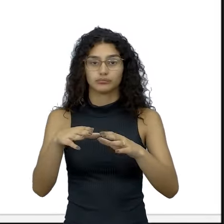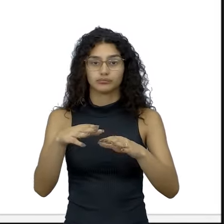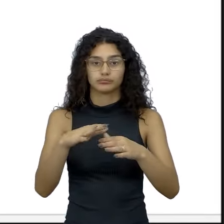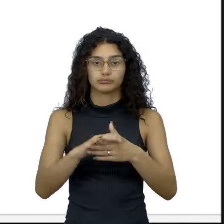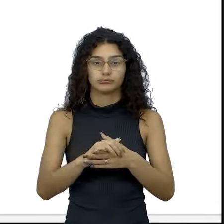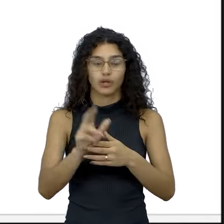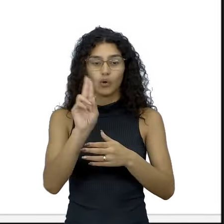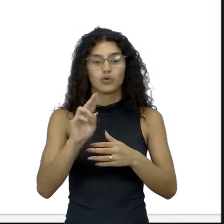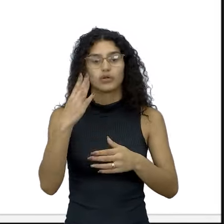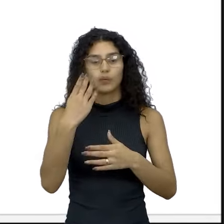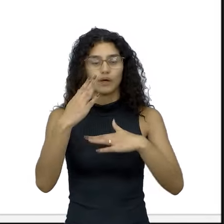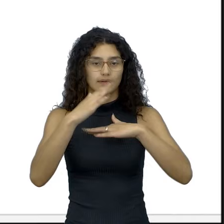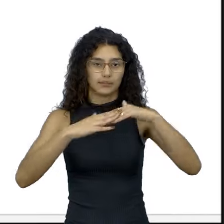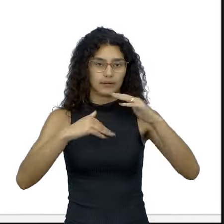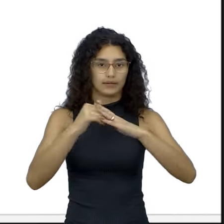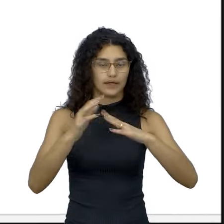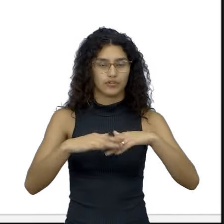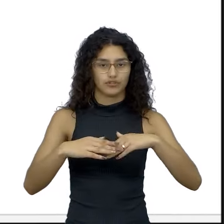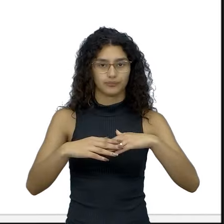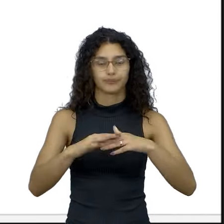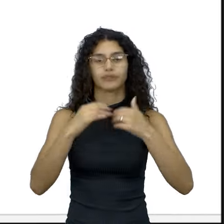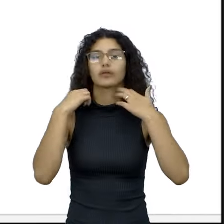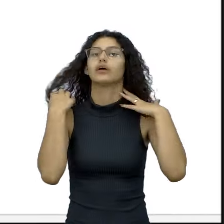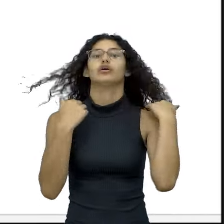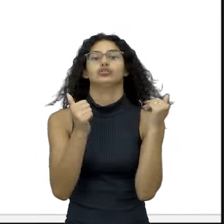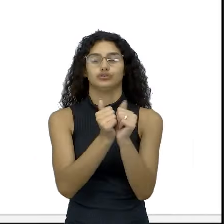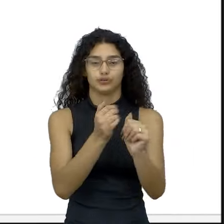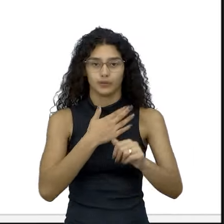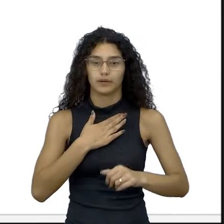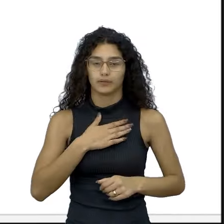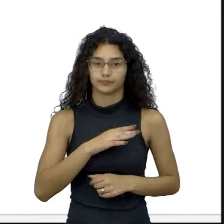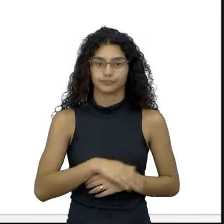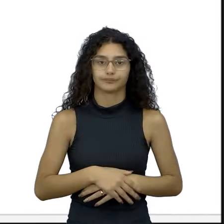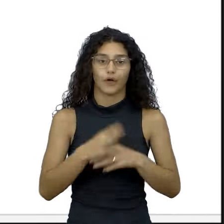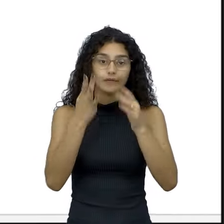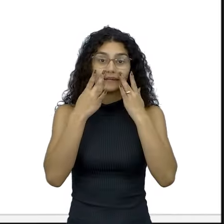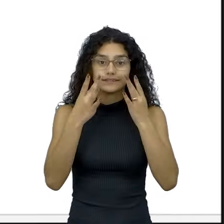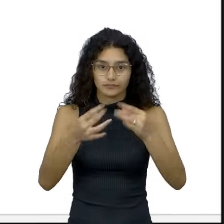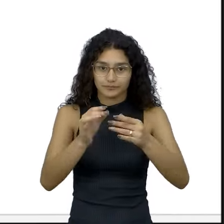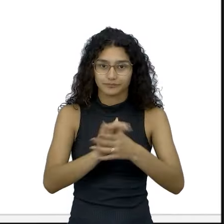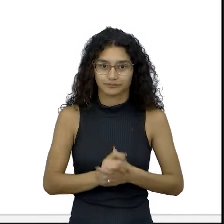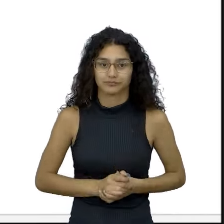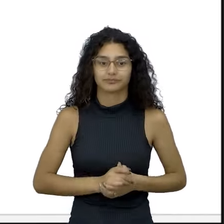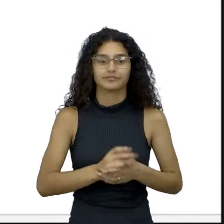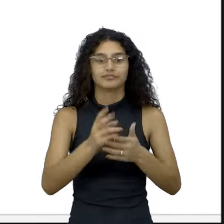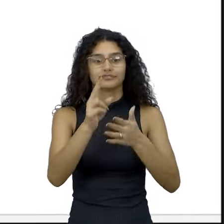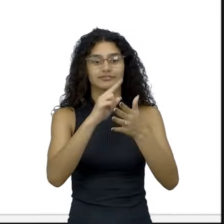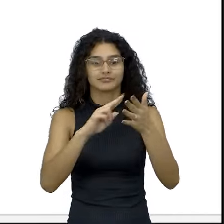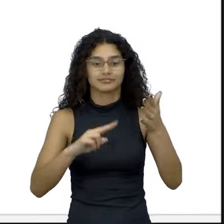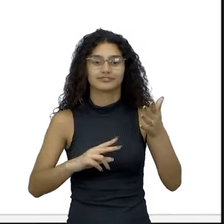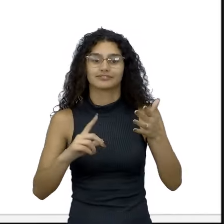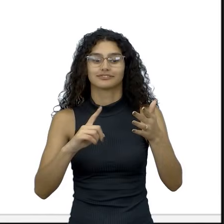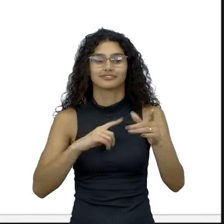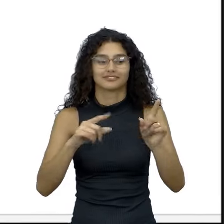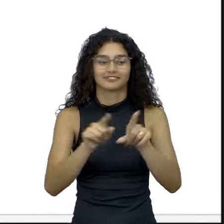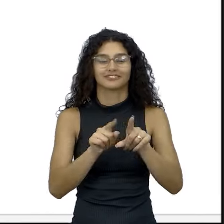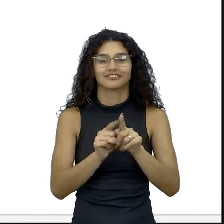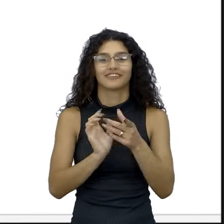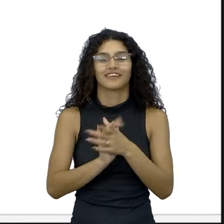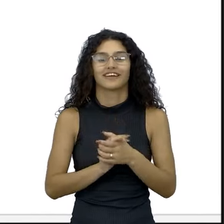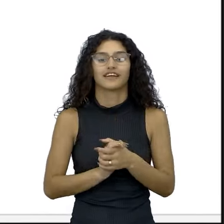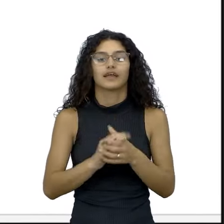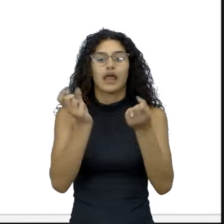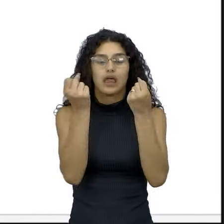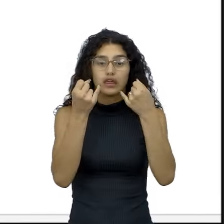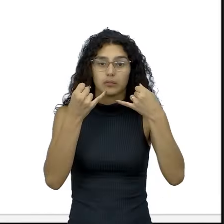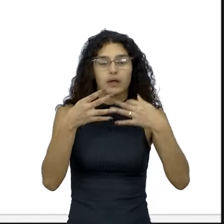não é difícil entender por que isso ocorre. Acompanhe comigo, Os estudantes, eles leem verbetes e os analisam, certo? Isso explica